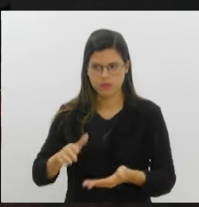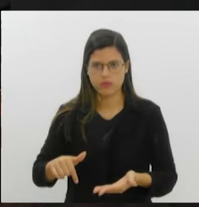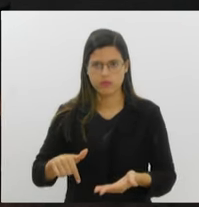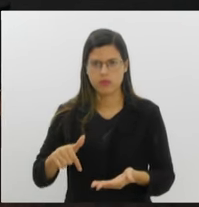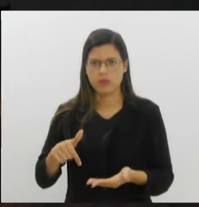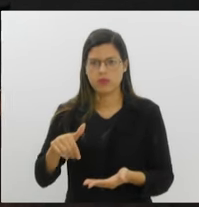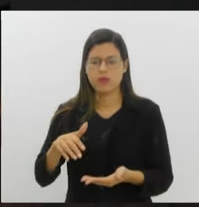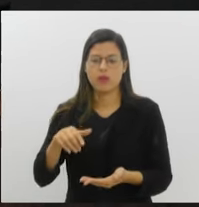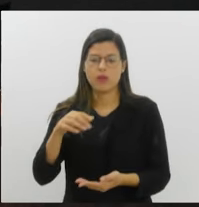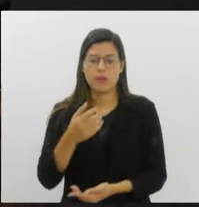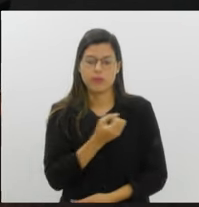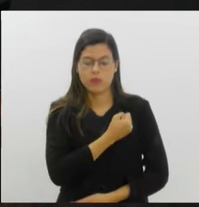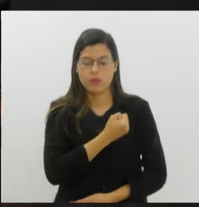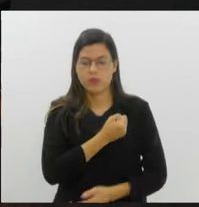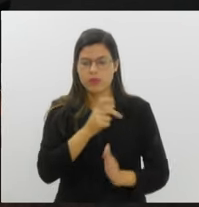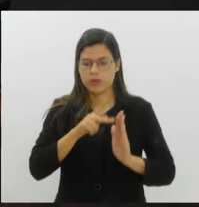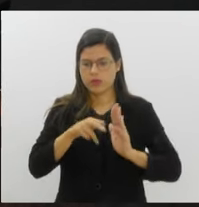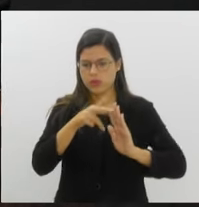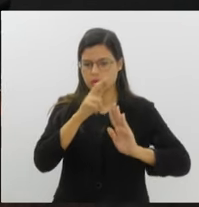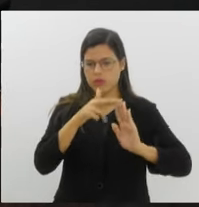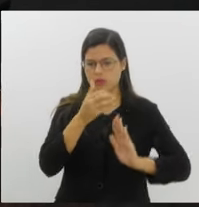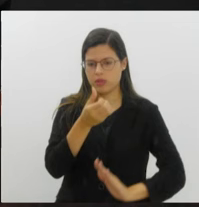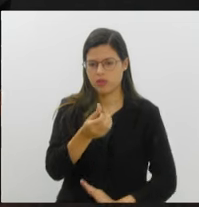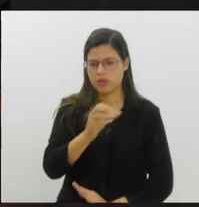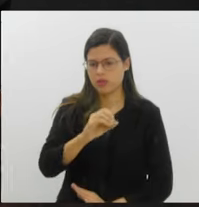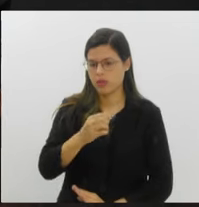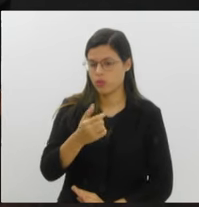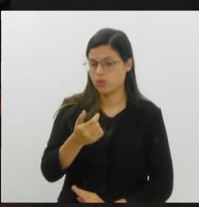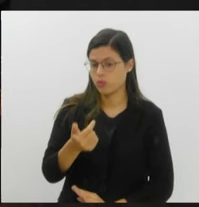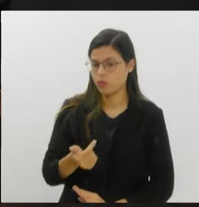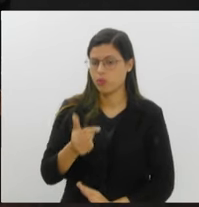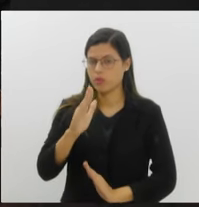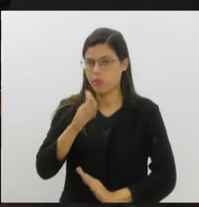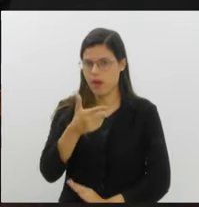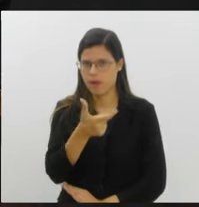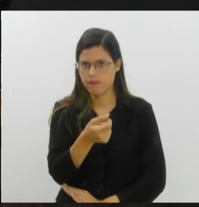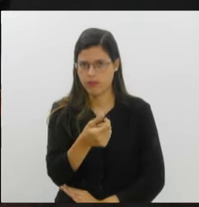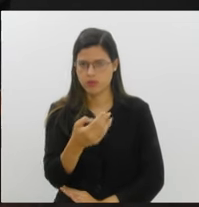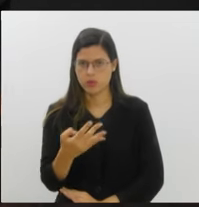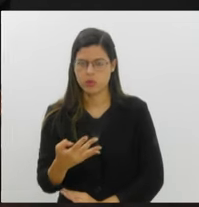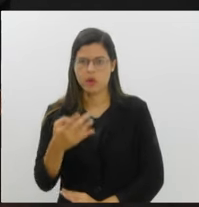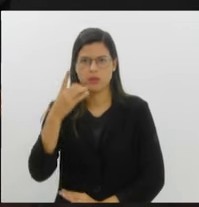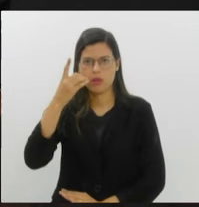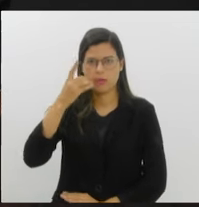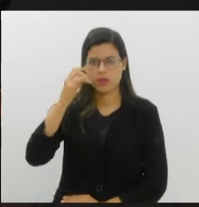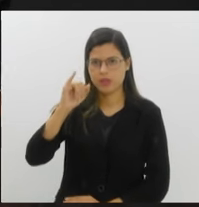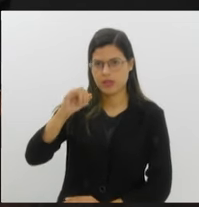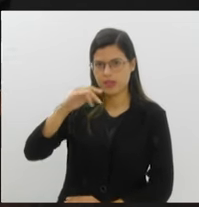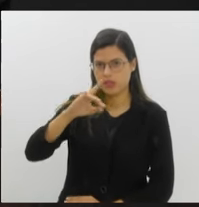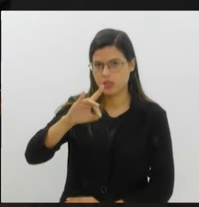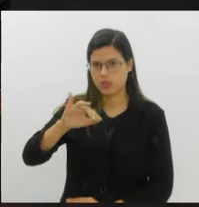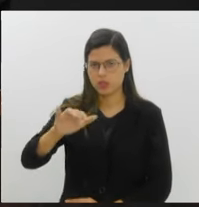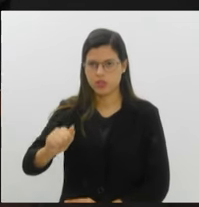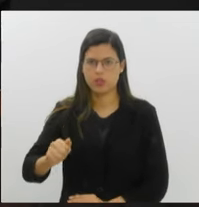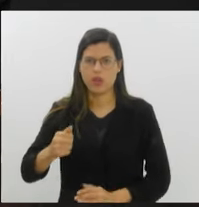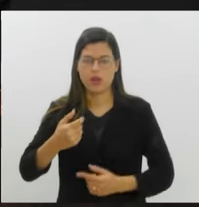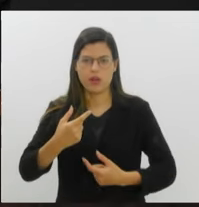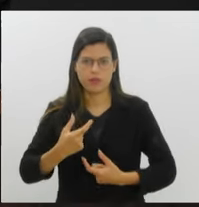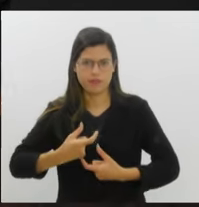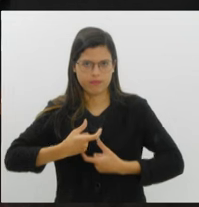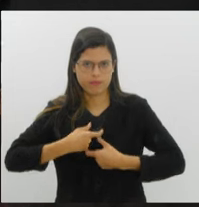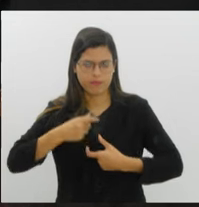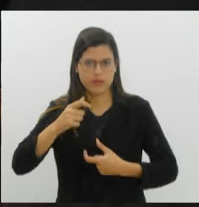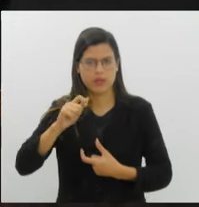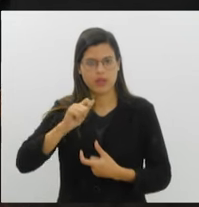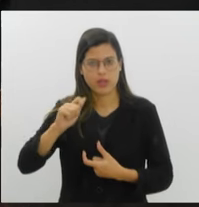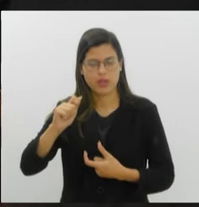número 602, de 24, de autoria deputada Índia Armelau, que concede medalha Tiradentes e o